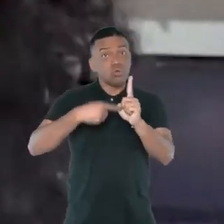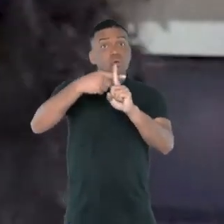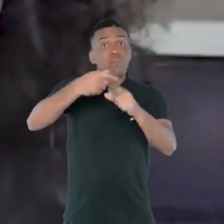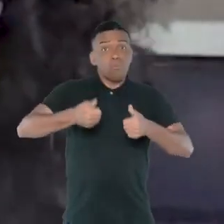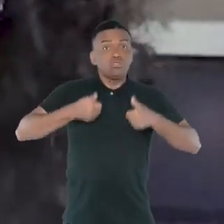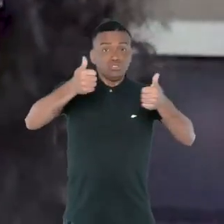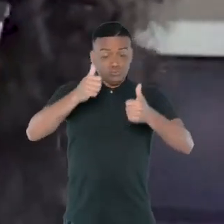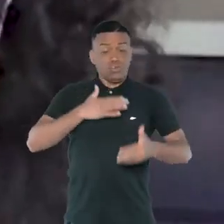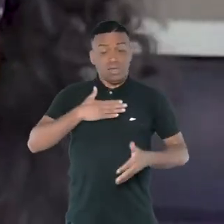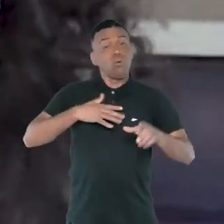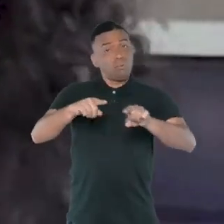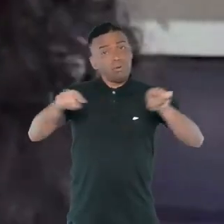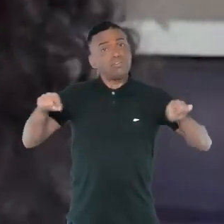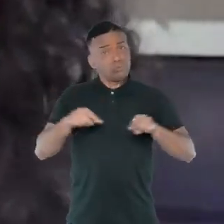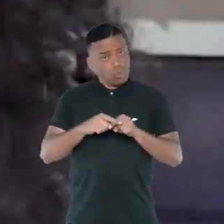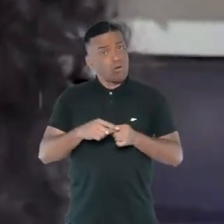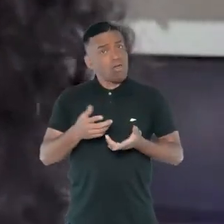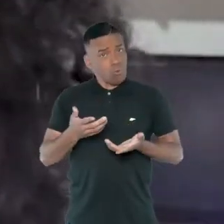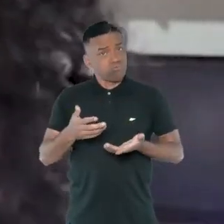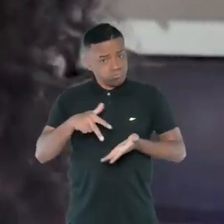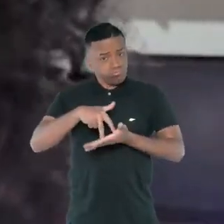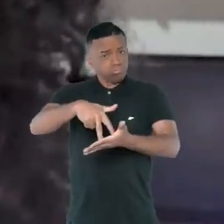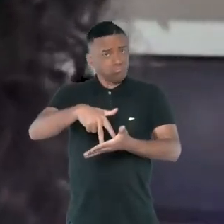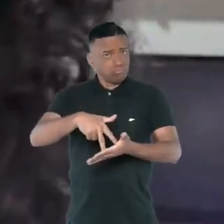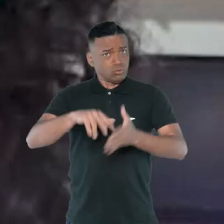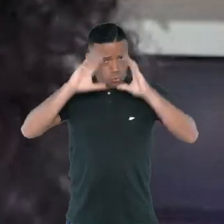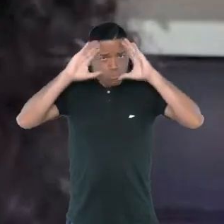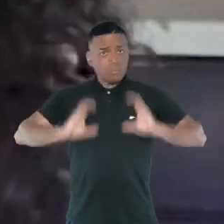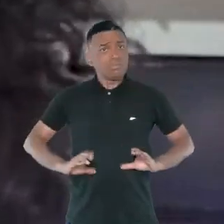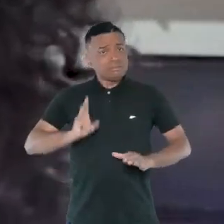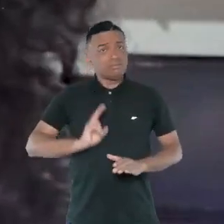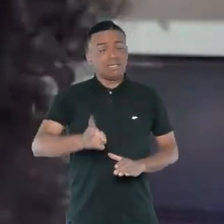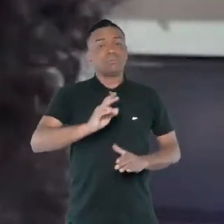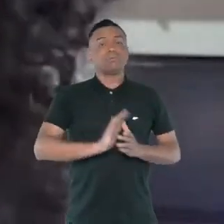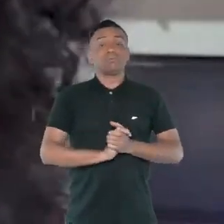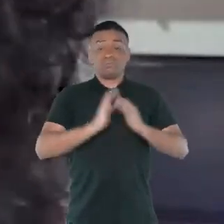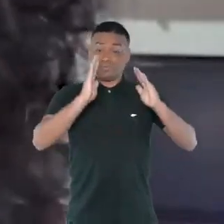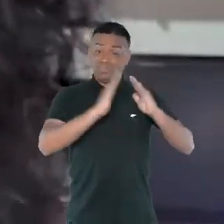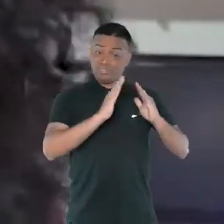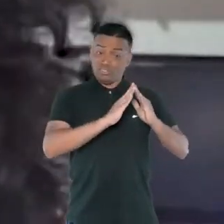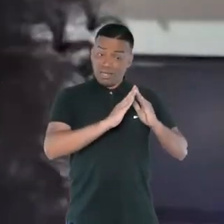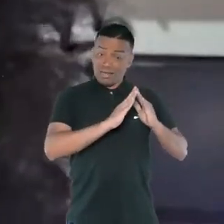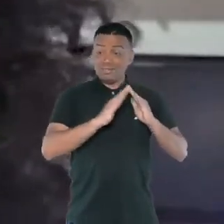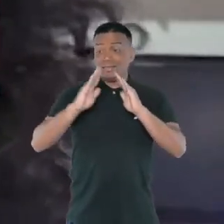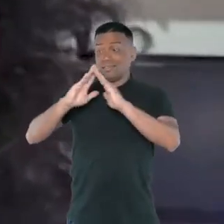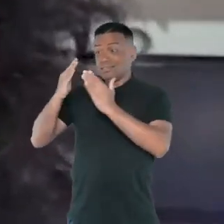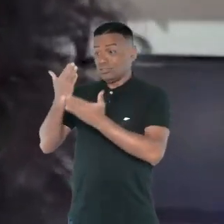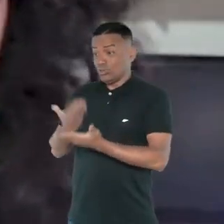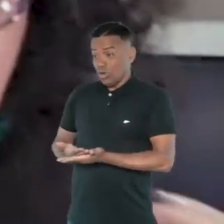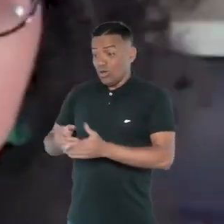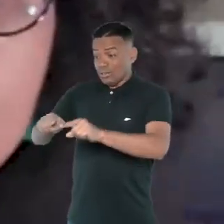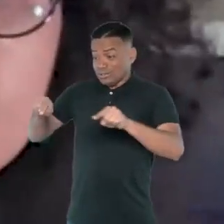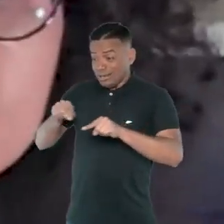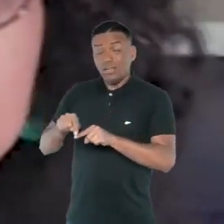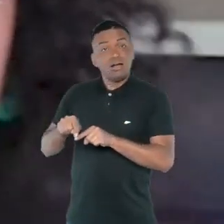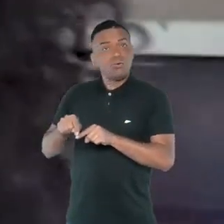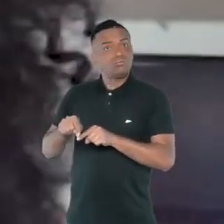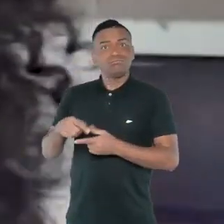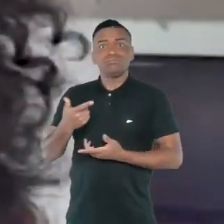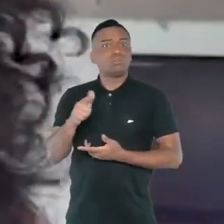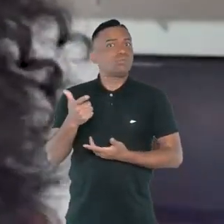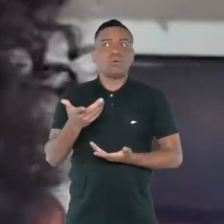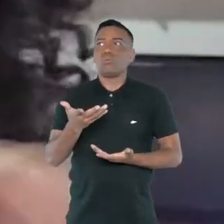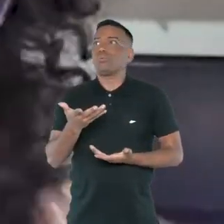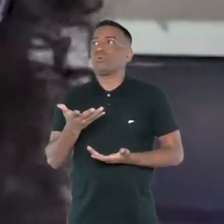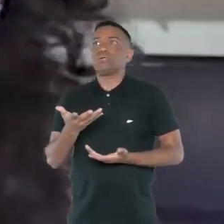era elogiada. A ideia do reforço positivo, que hoje, enquanto professora, eu vejo o quanto ele é eficaz. Então, dentro de casa, dentro